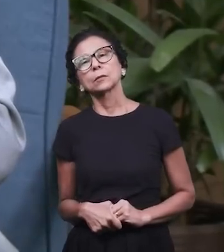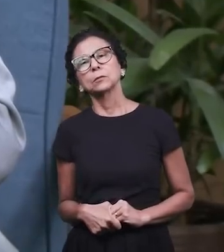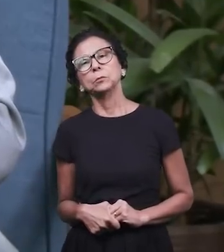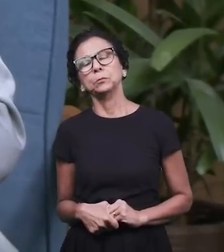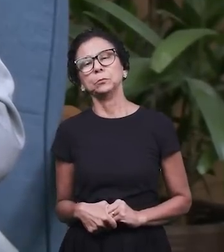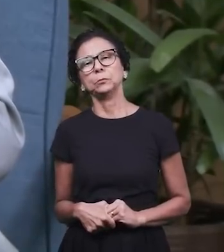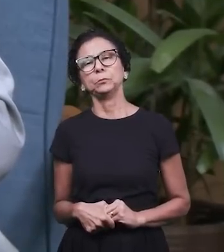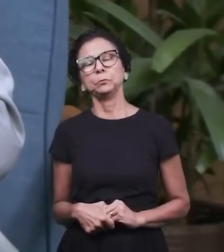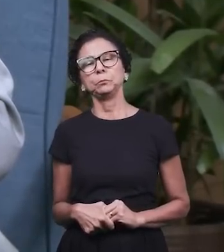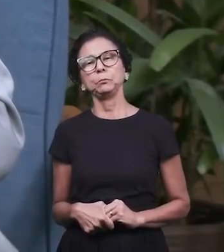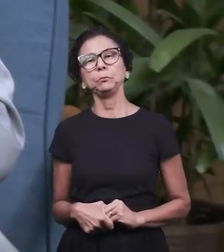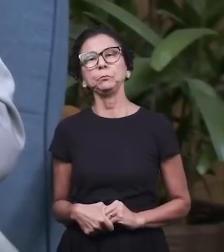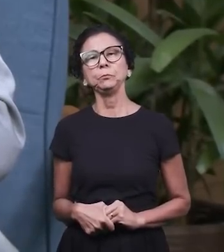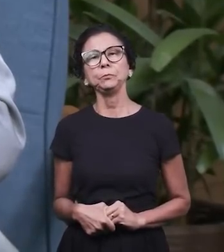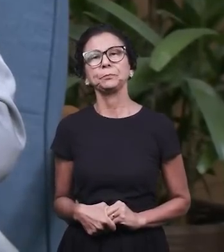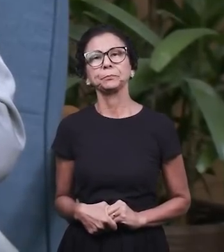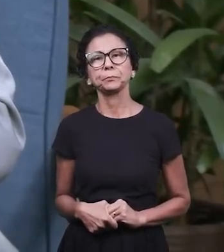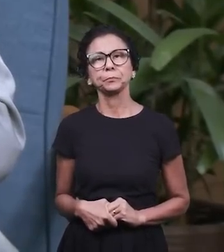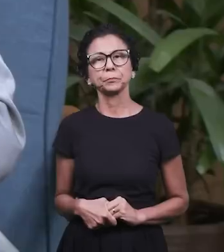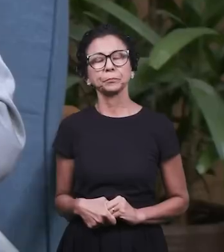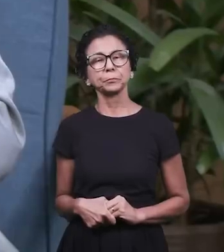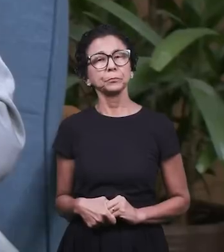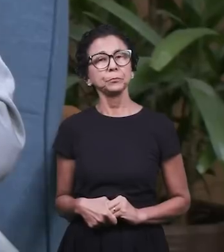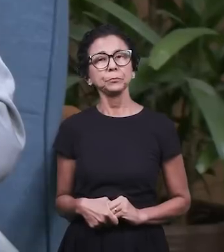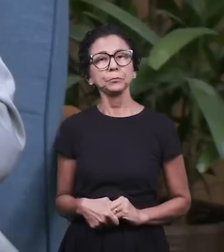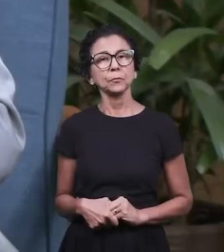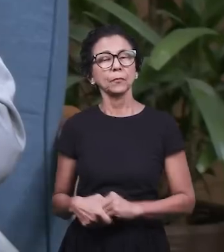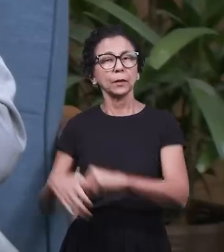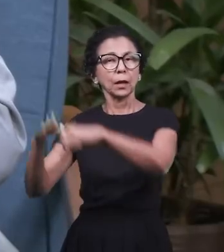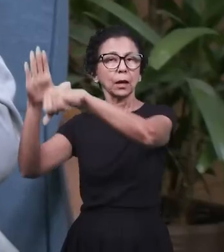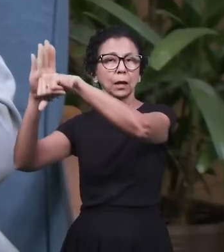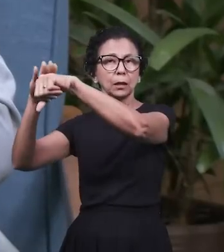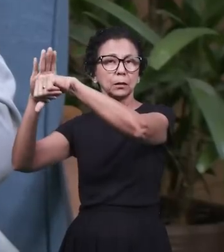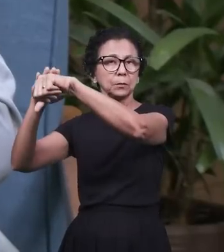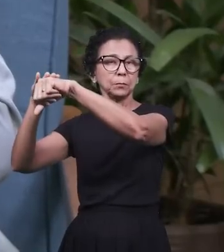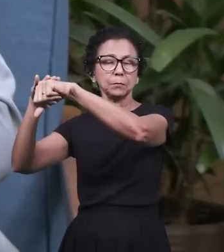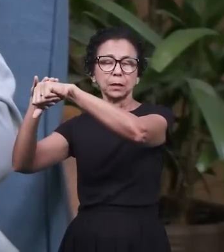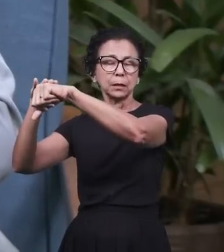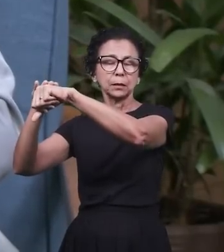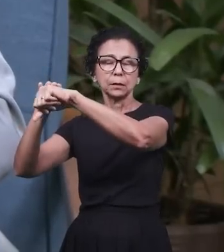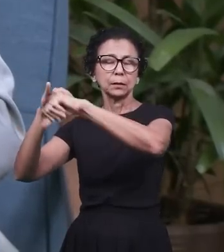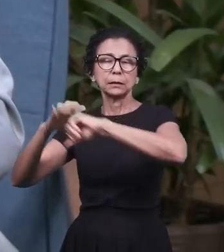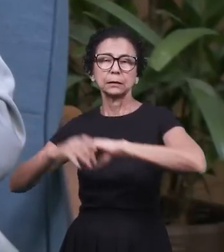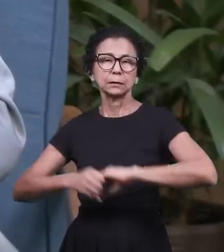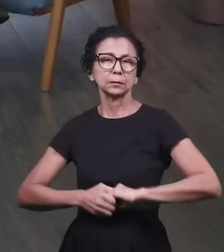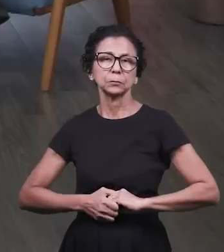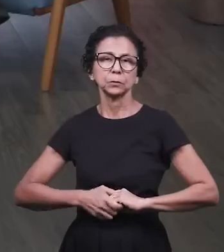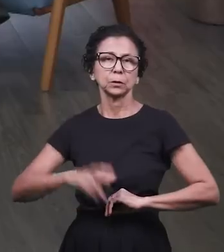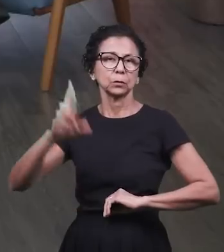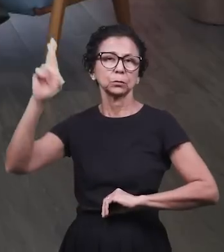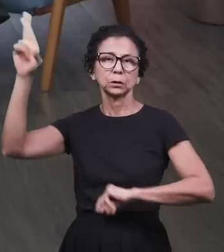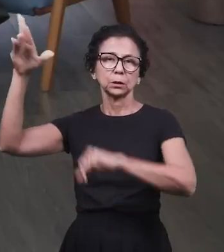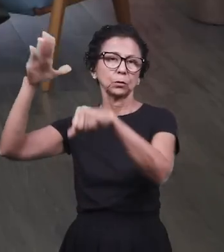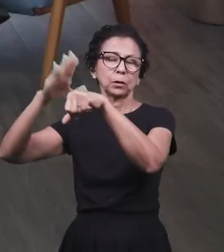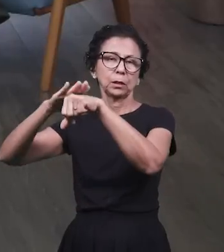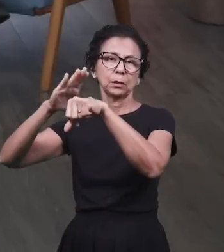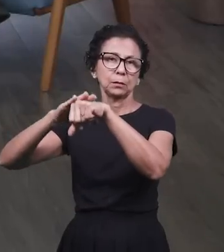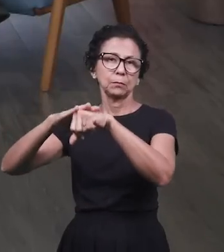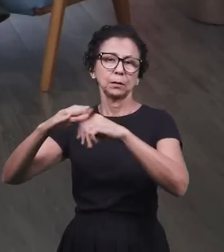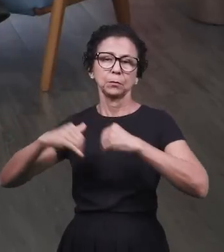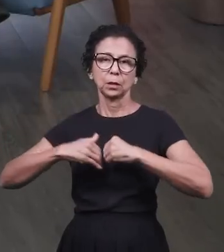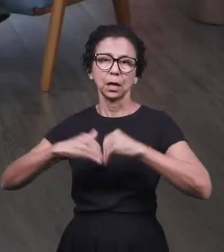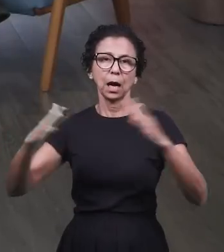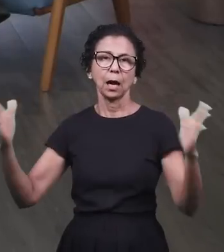dizer, a iniciativa é dele, Amém. a prerrogativa é dele, é ele quem pode nos abrir esse caminho. Após, né? Após-te. O